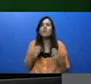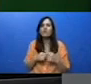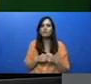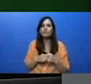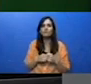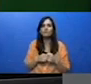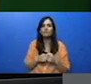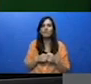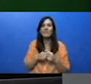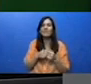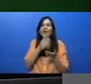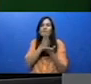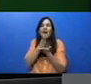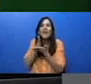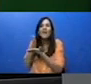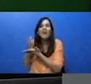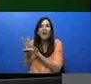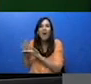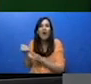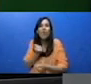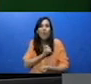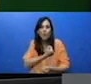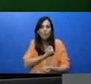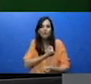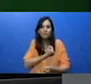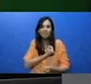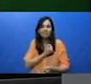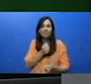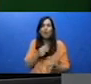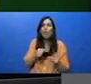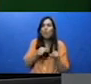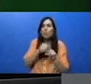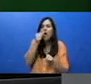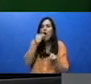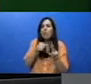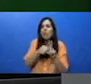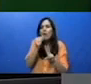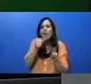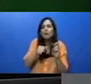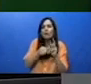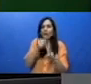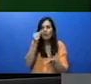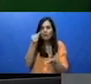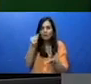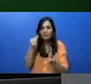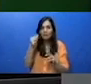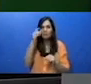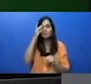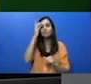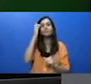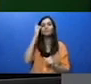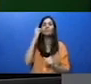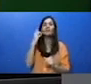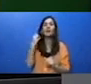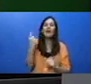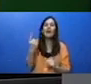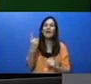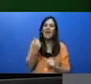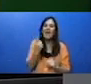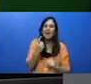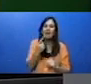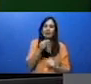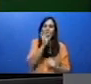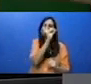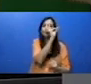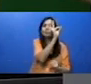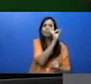Decomponha os 4 números que você formou no item A de acordo com as indicações abaixo. Cada marcador azulzinho desse, nós vamos colocar